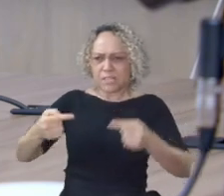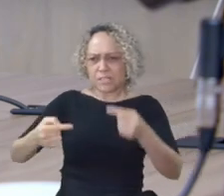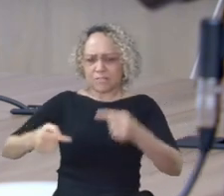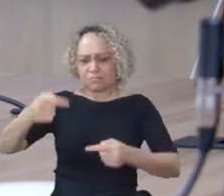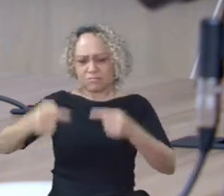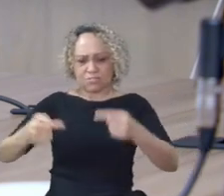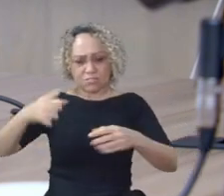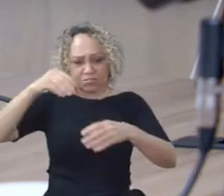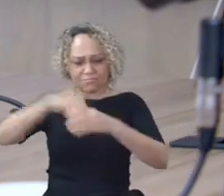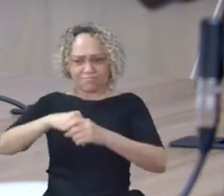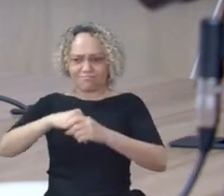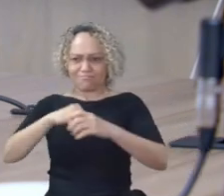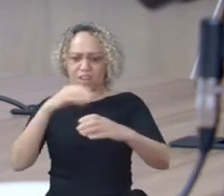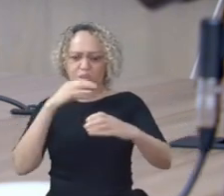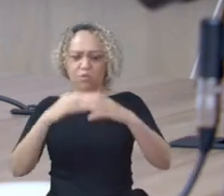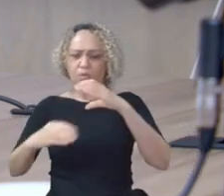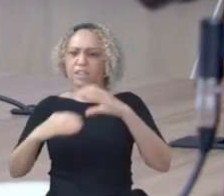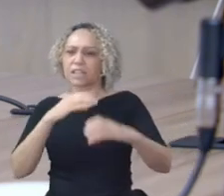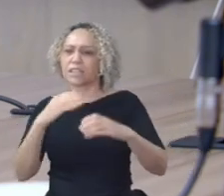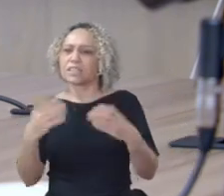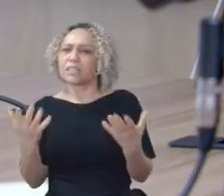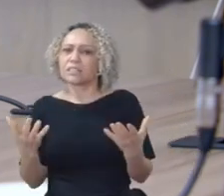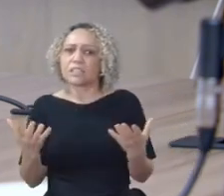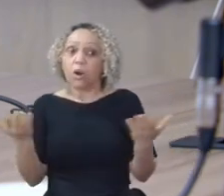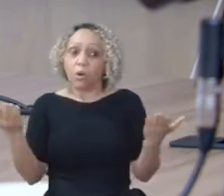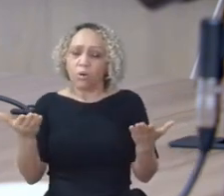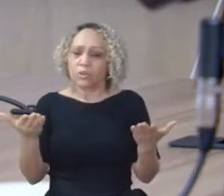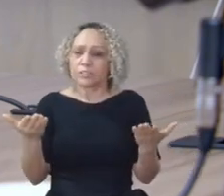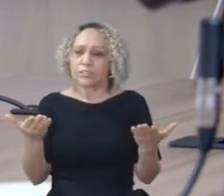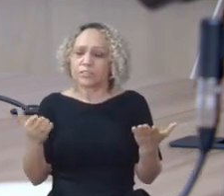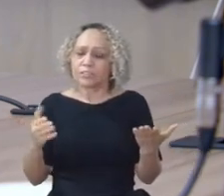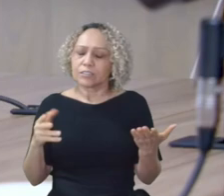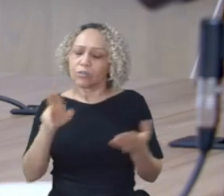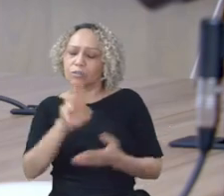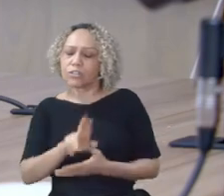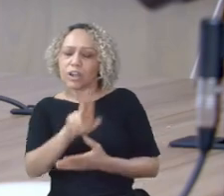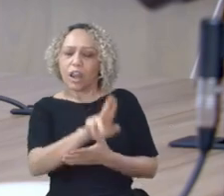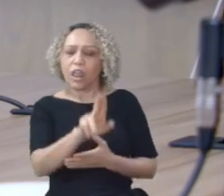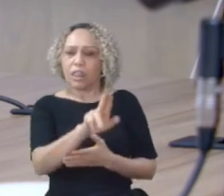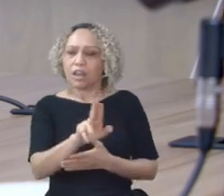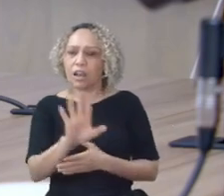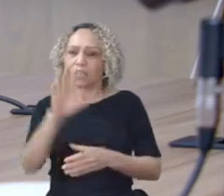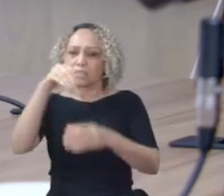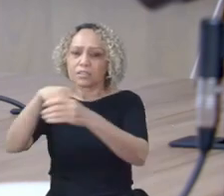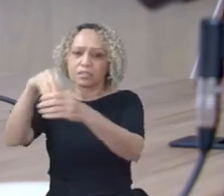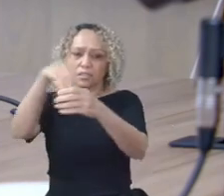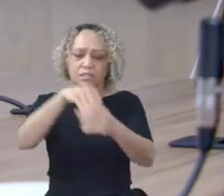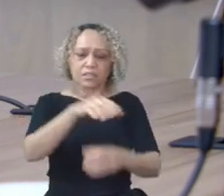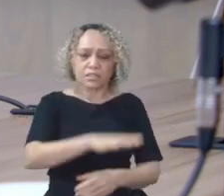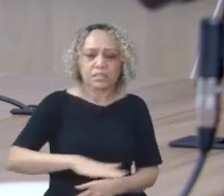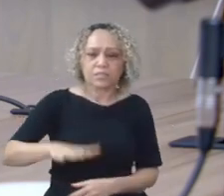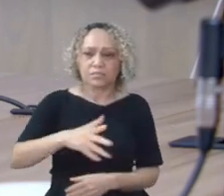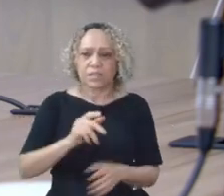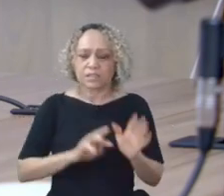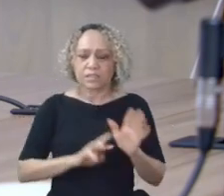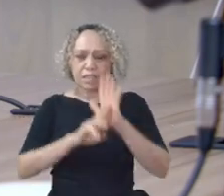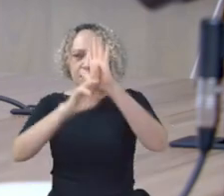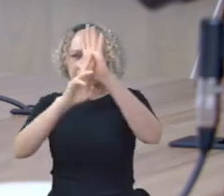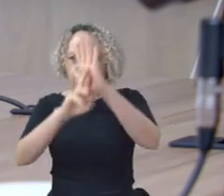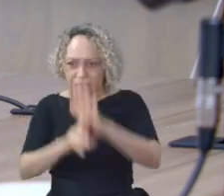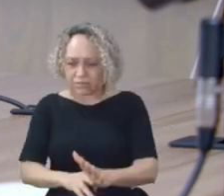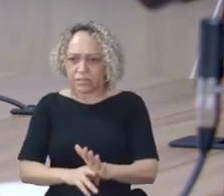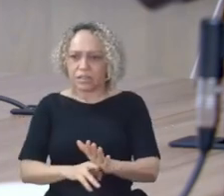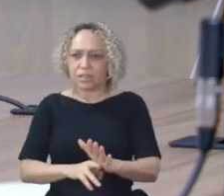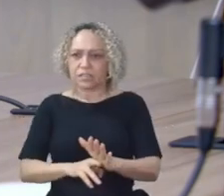está um pouco mais complexo que isso. Então, de utilizar e poder chegar nesses espaços e poder trazer essa representatividade, porque